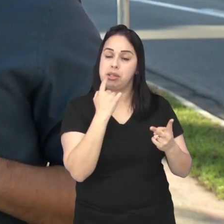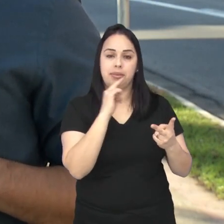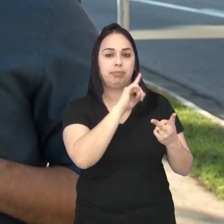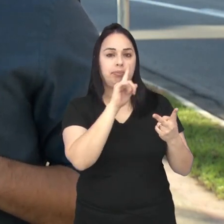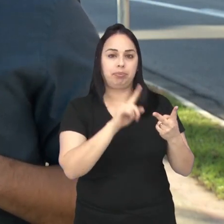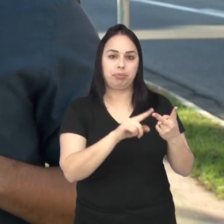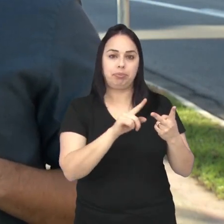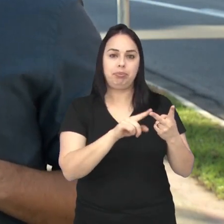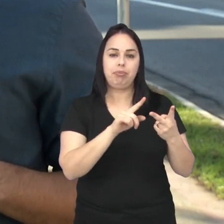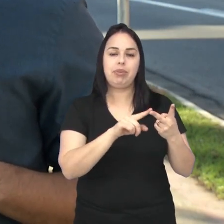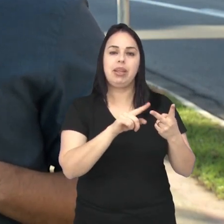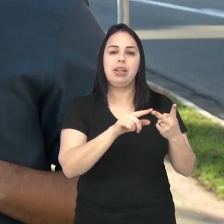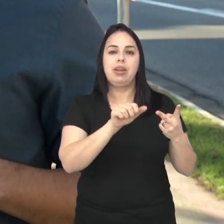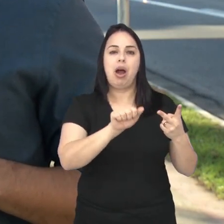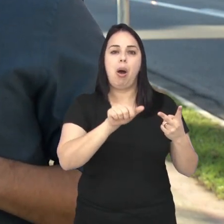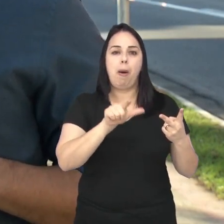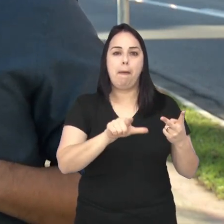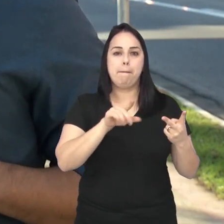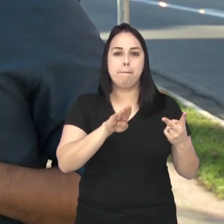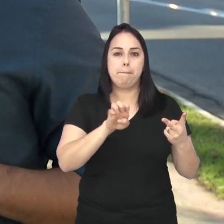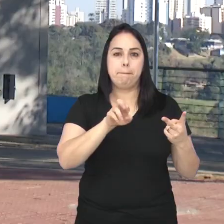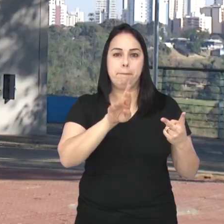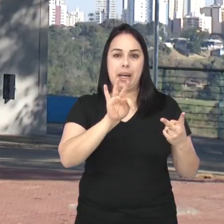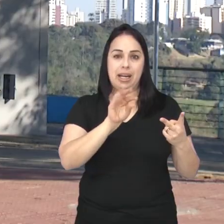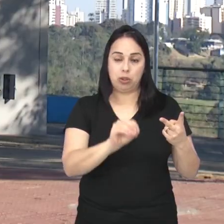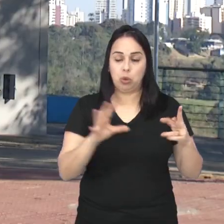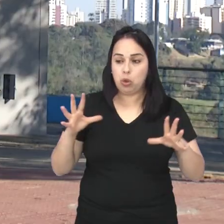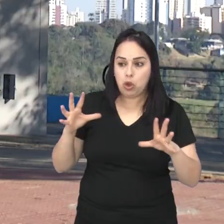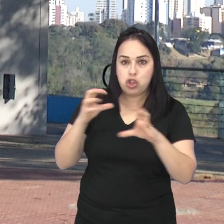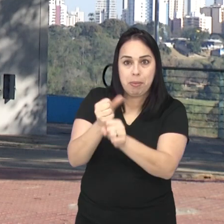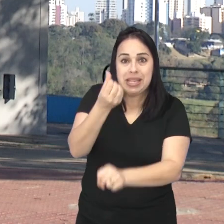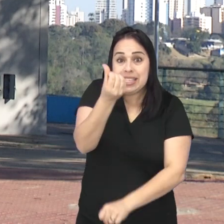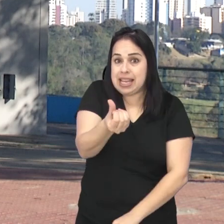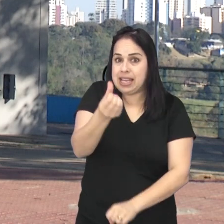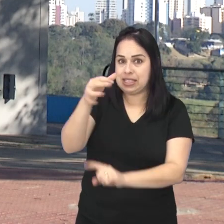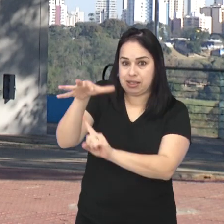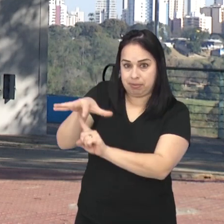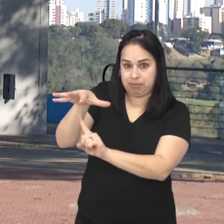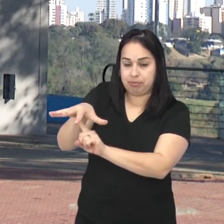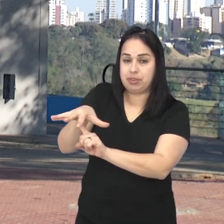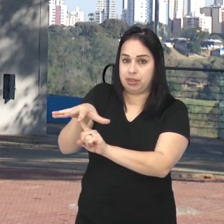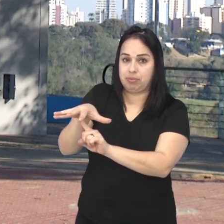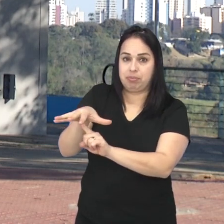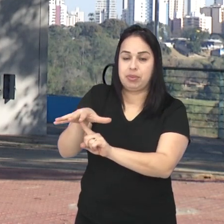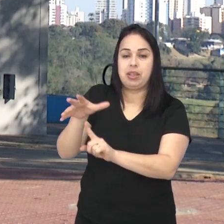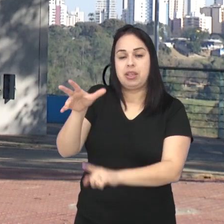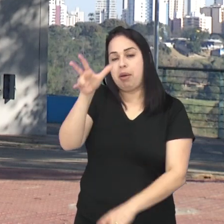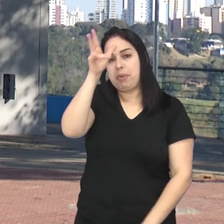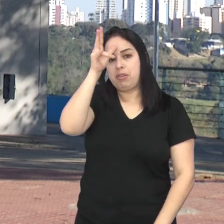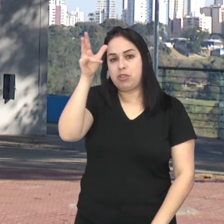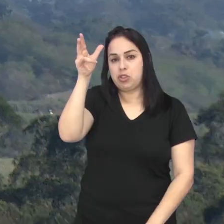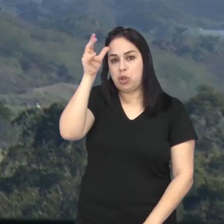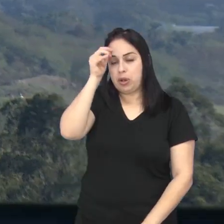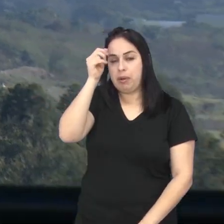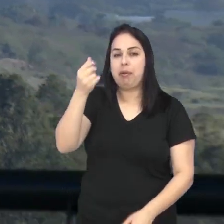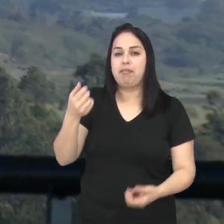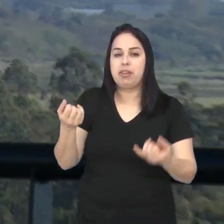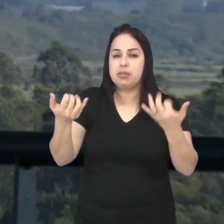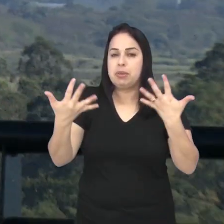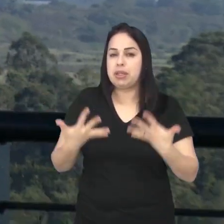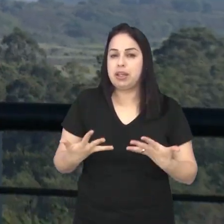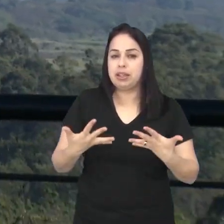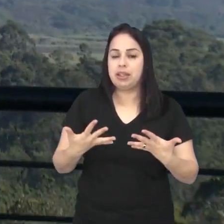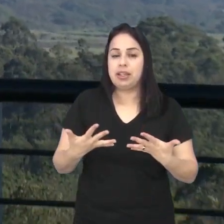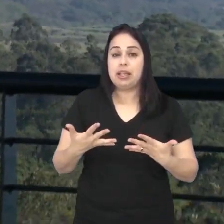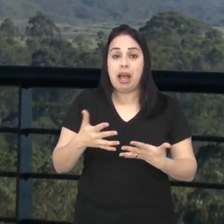dos parques Alberto Simões e Ribeirão Vermelho. Ao todo, são 6 quiosques. E pelo modelo adotado pelo Executivo, a empresa vencedora